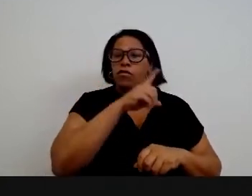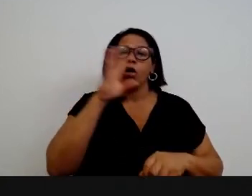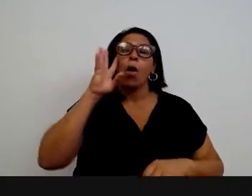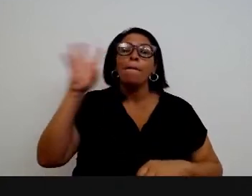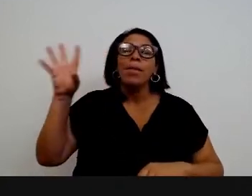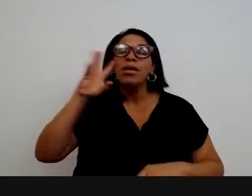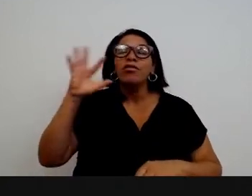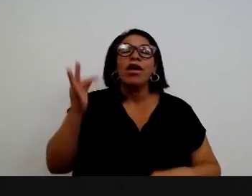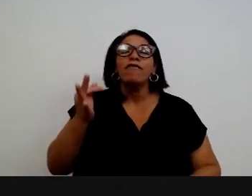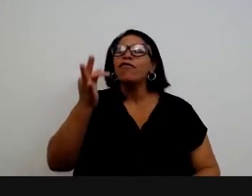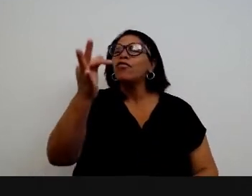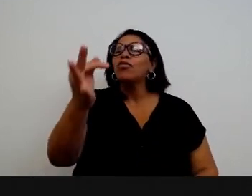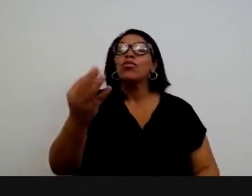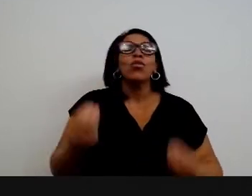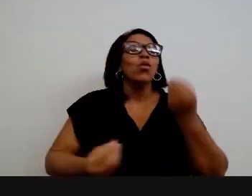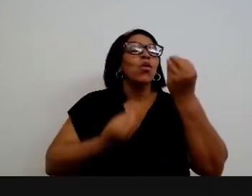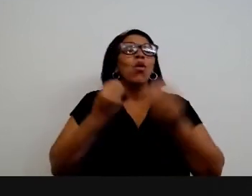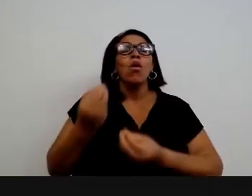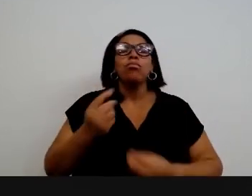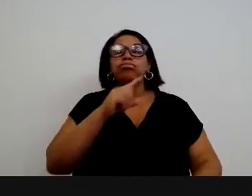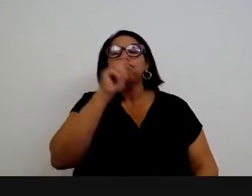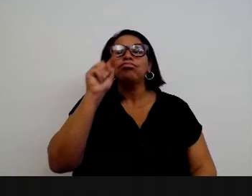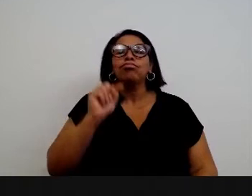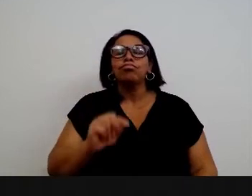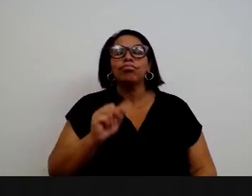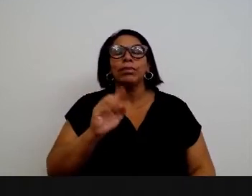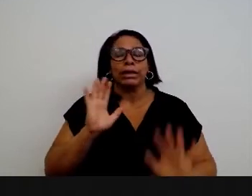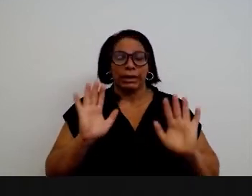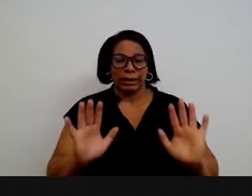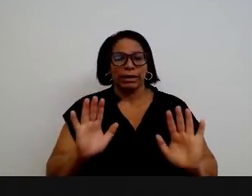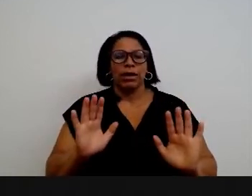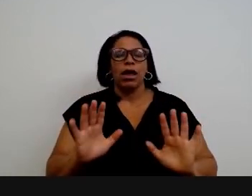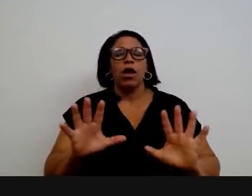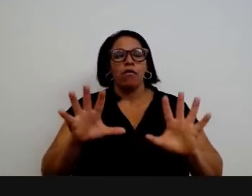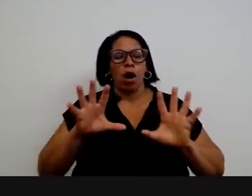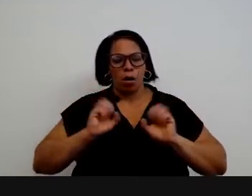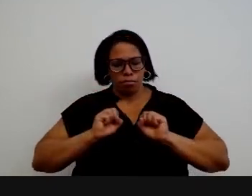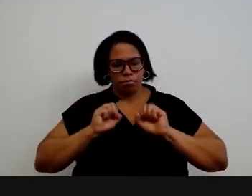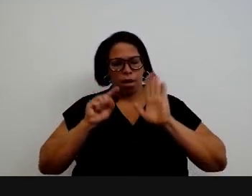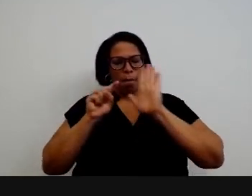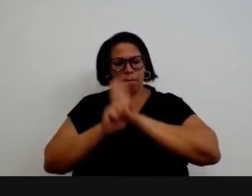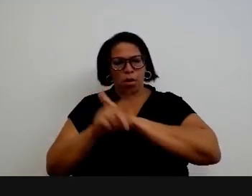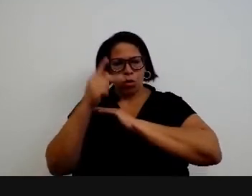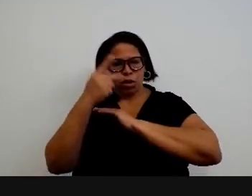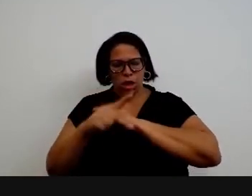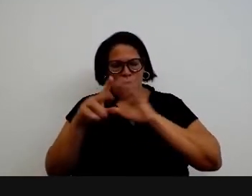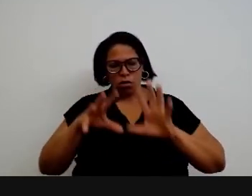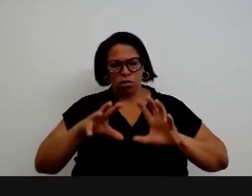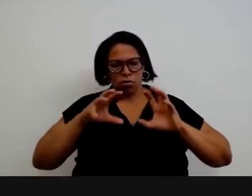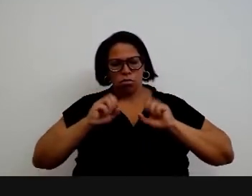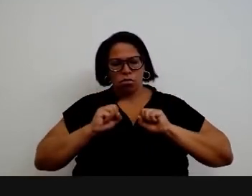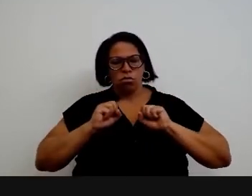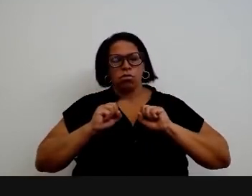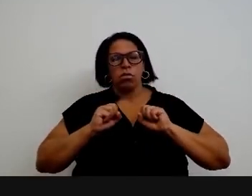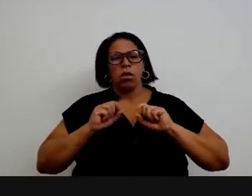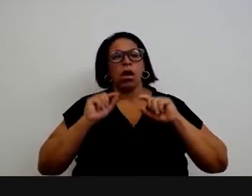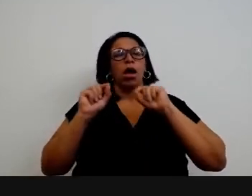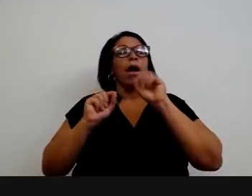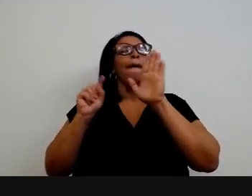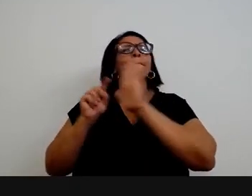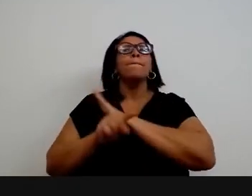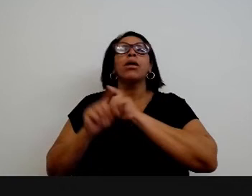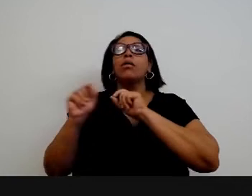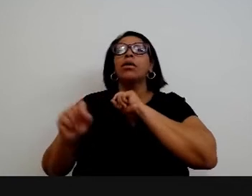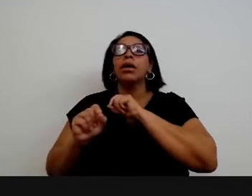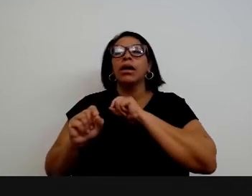imaginar um futuro, sabe? Então, eu vou me apropriar da sua pergunta, Alisson, e vou direcionar para esse lado também. Ele